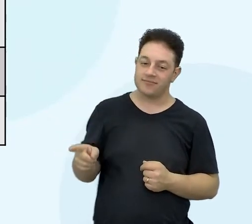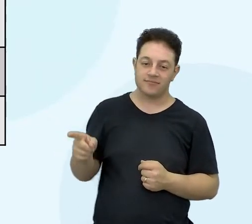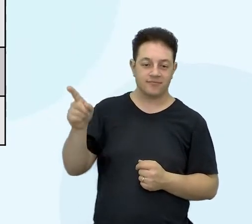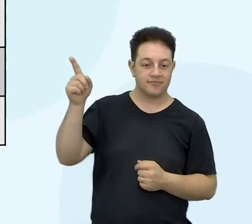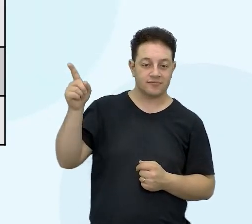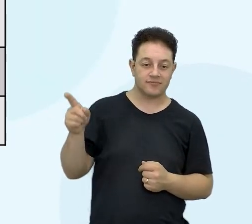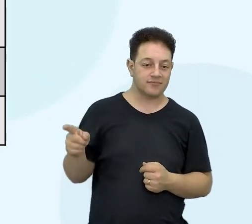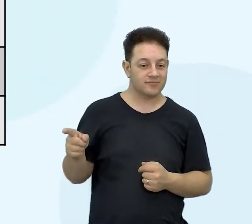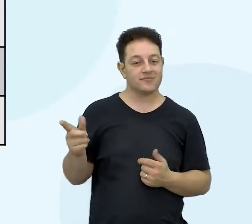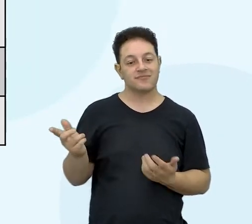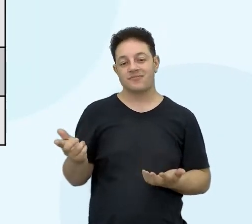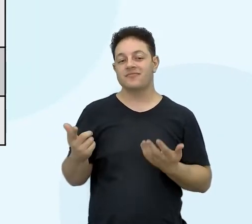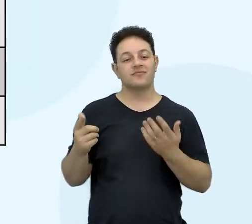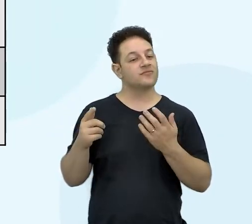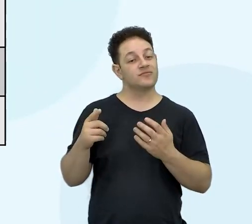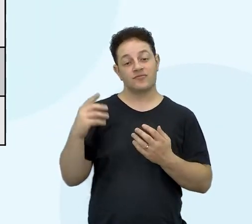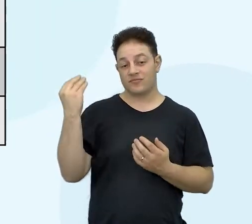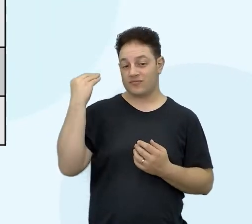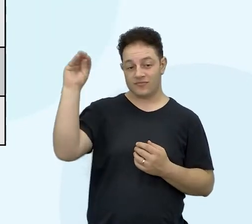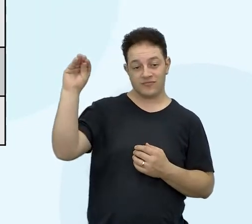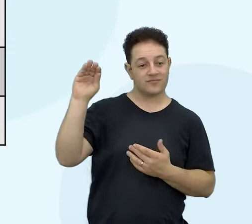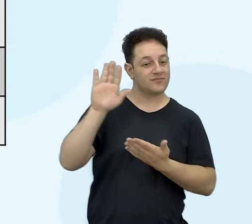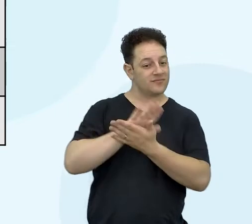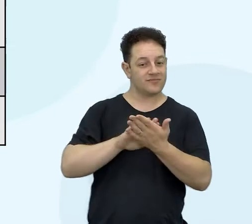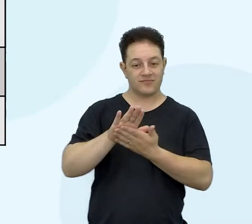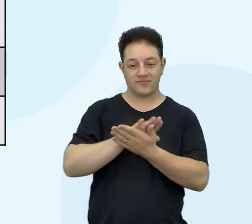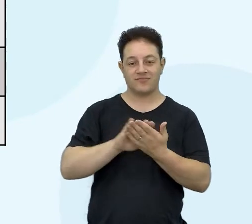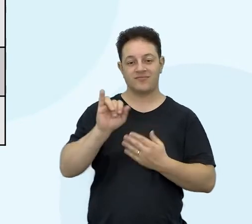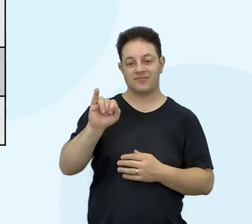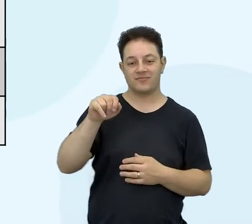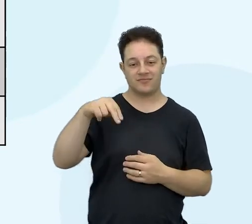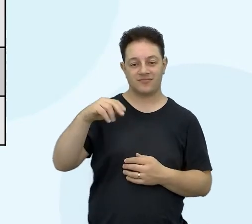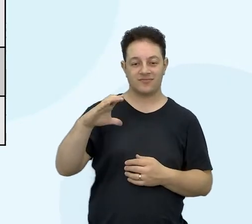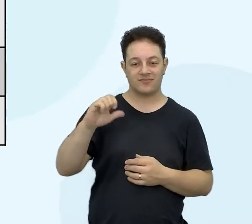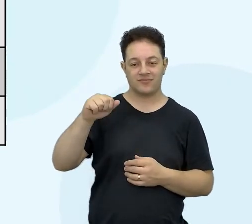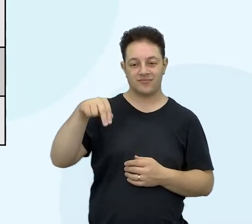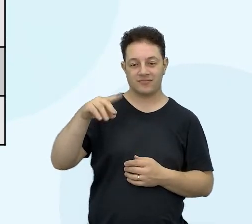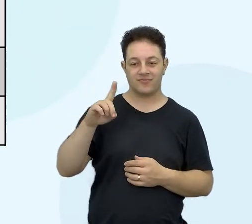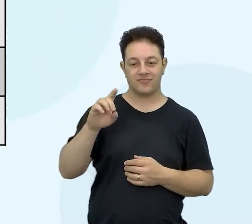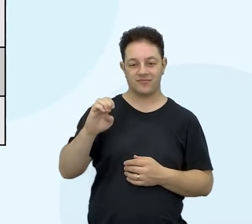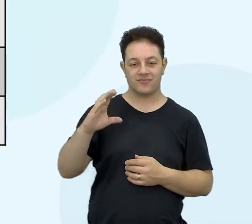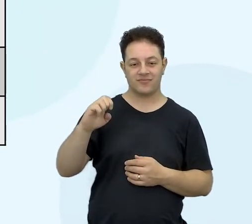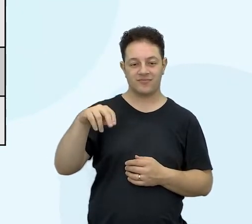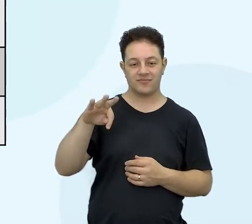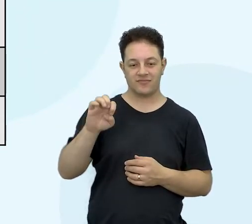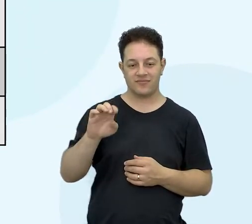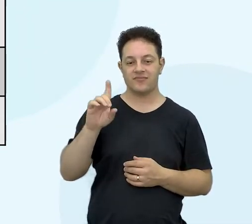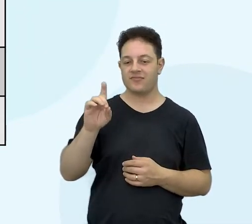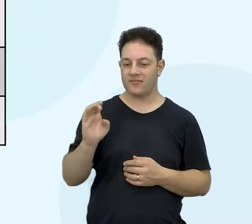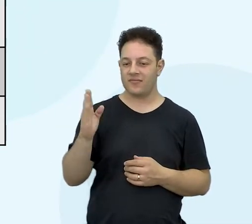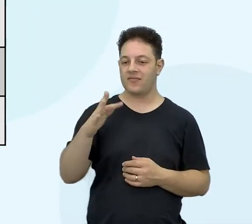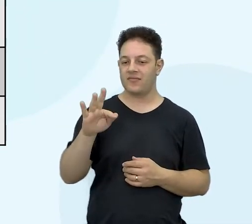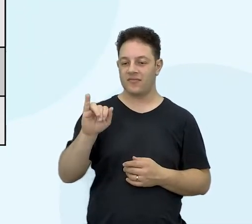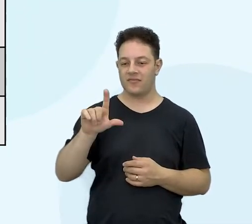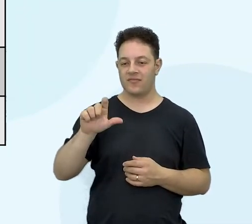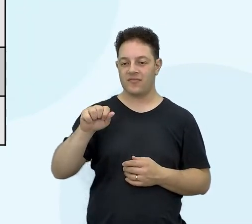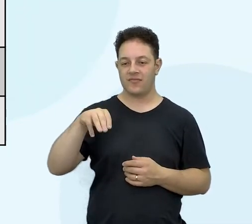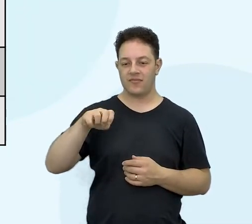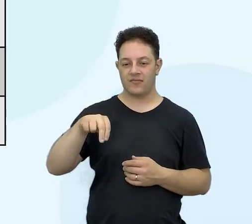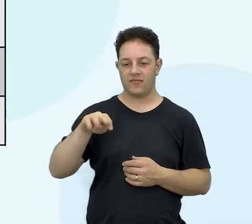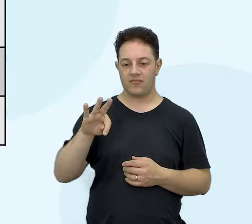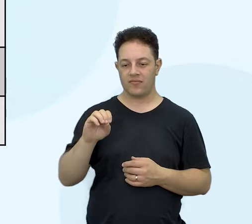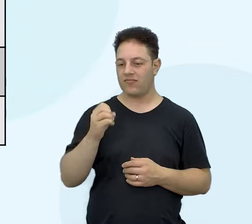em discussão usar a lâmpada incandescente de filamento. Por quê? Porque